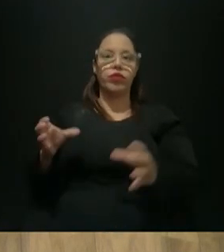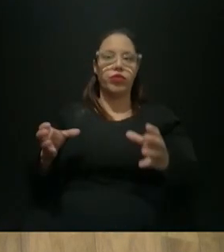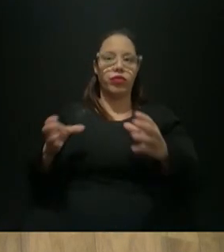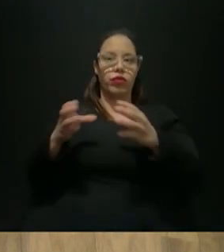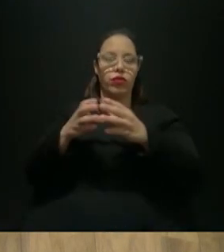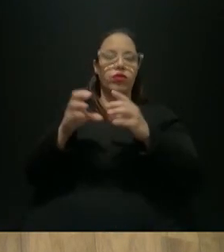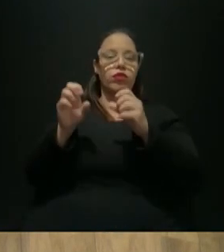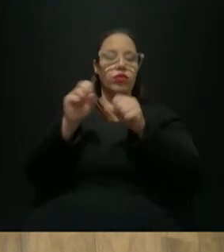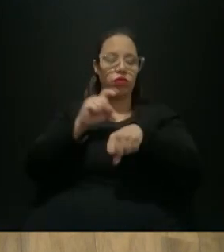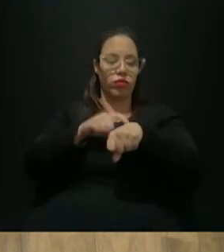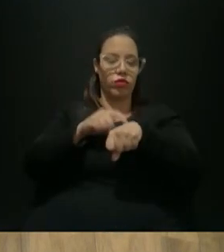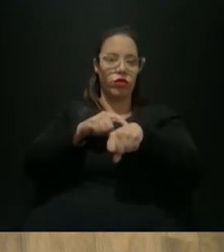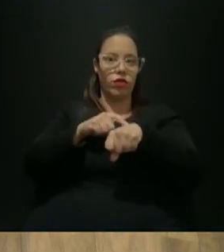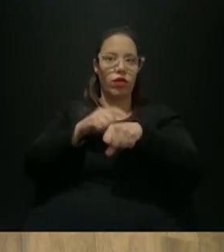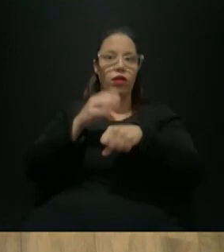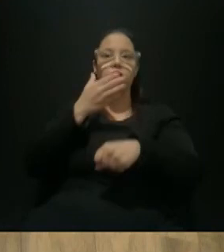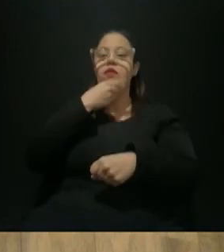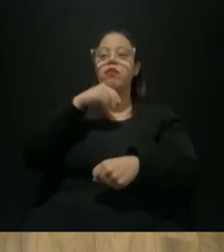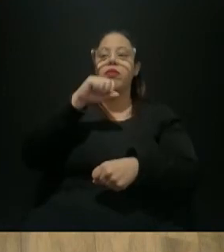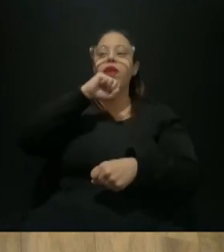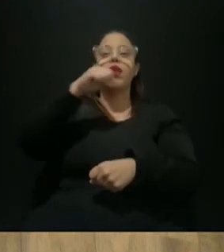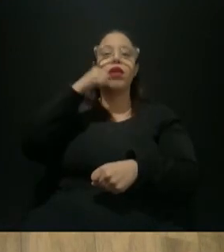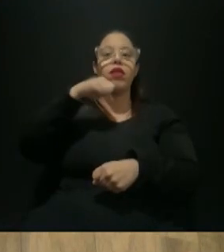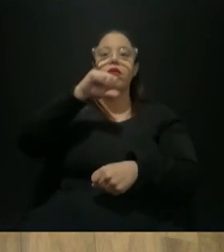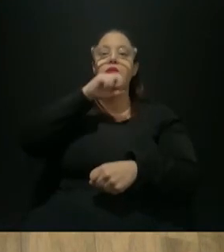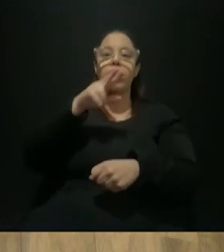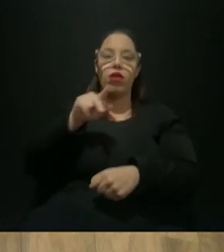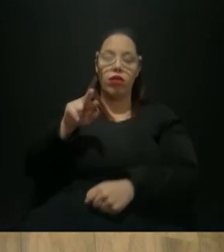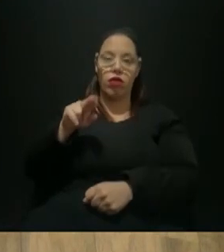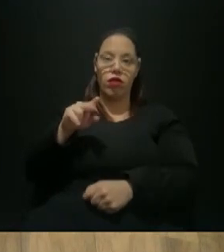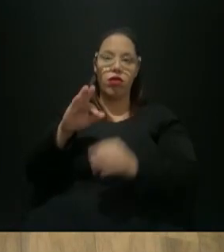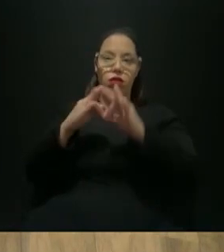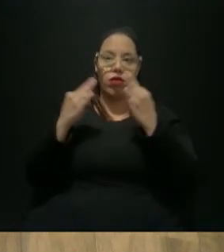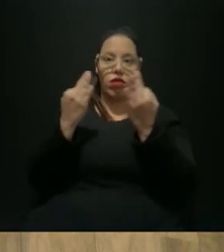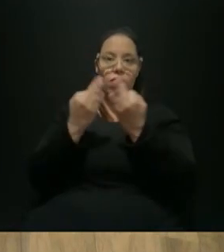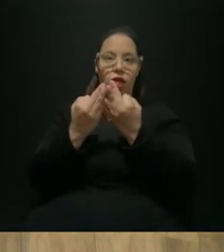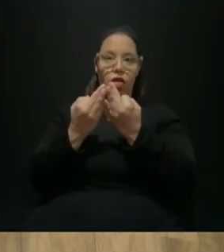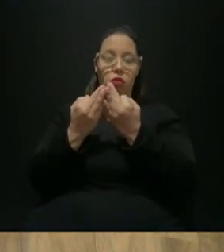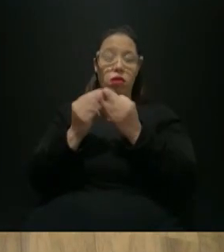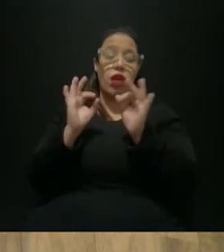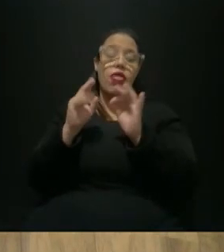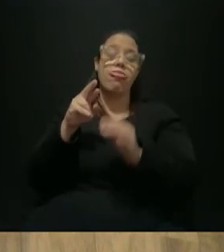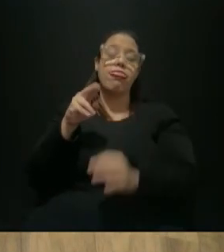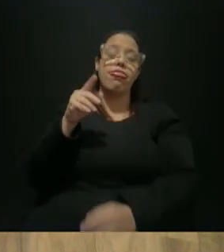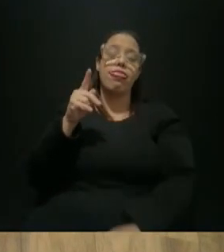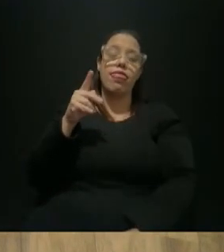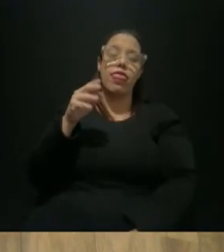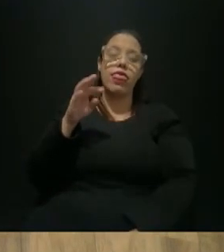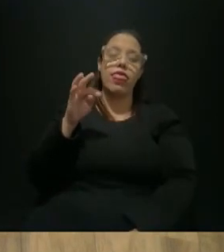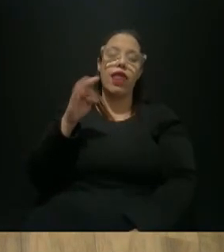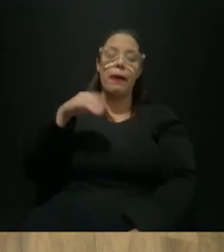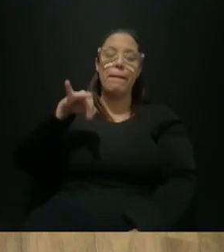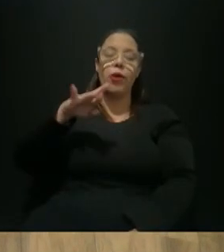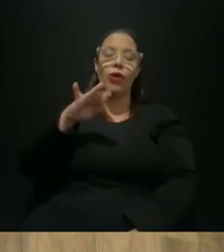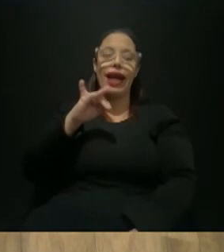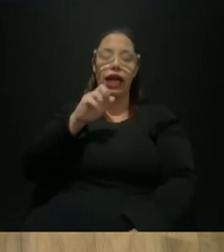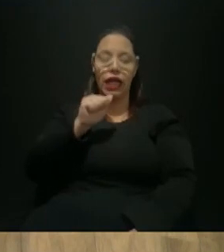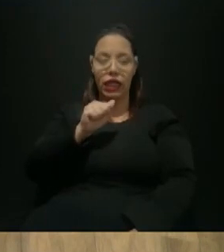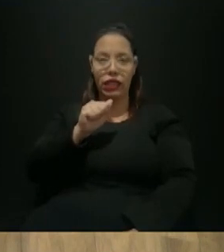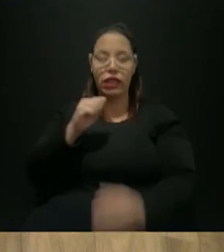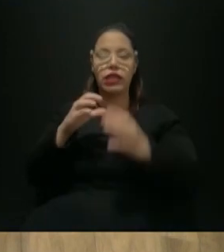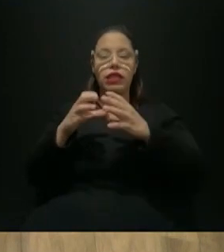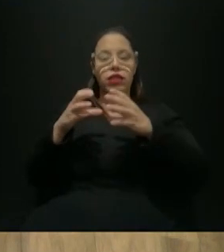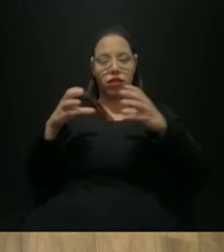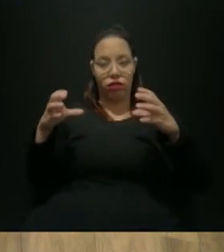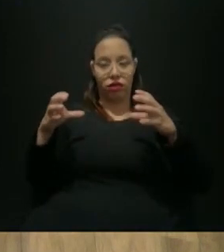um pai, uma mãe, às vezes irmãos, uma família temporária, né? Que eu acho que quem é da família acolhedora, assim, eu